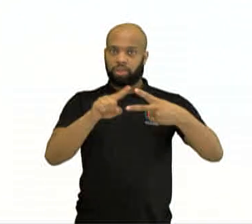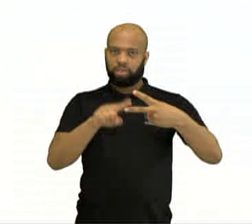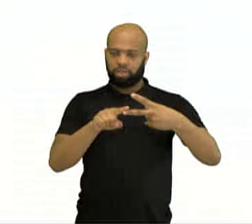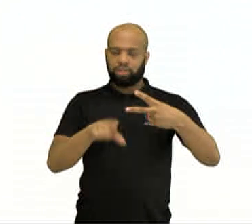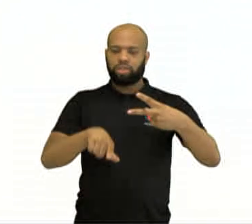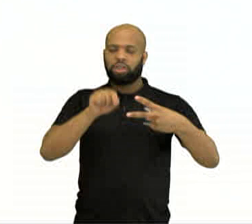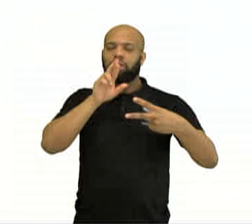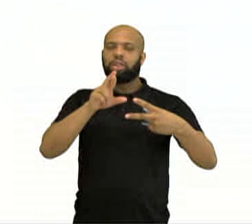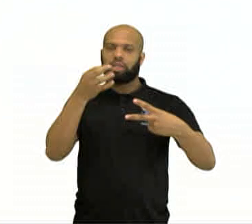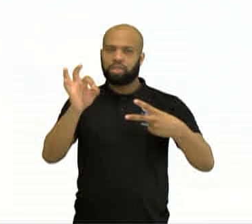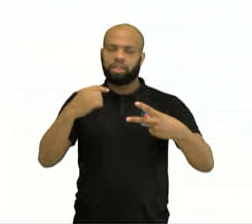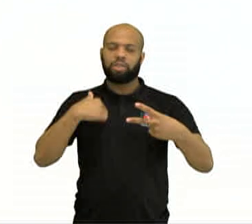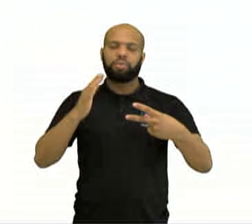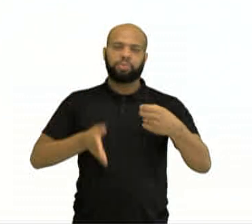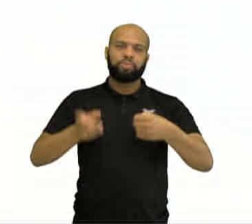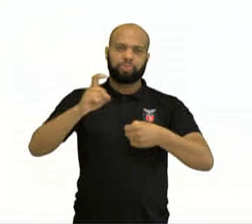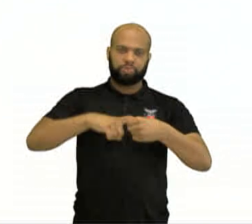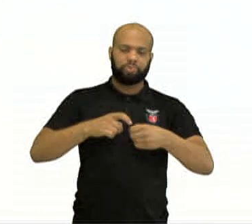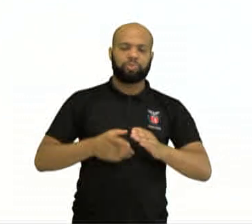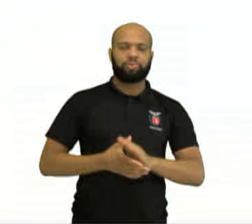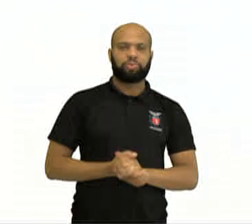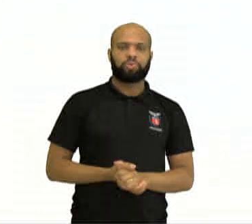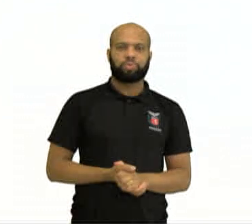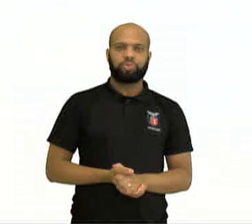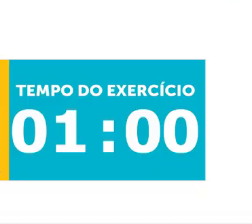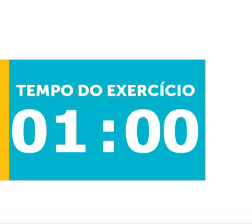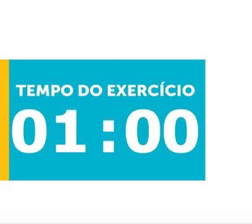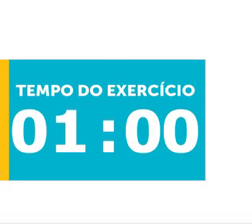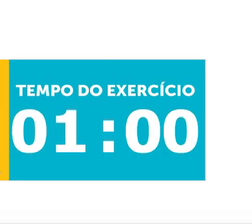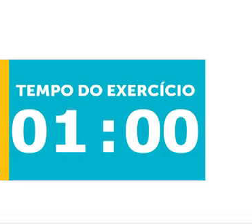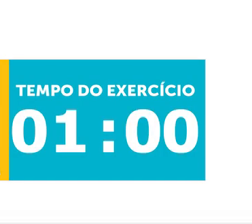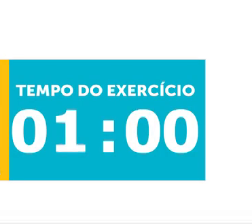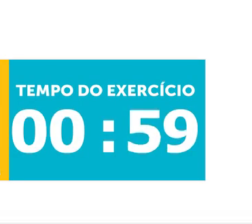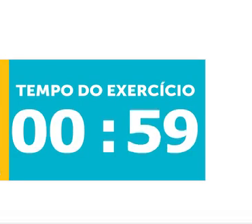Aguardo você responder e gabarito com você a seguir, combinado?